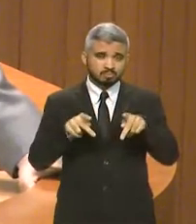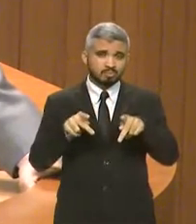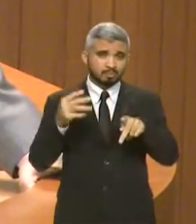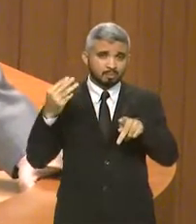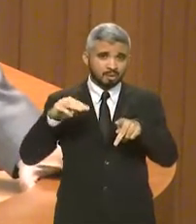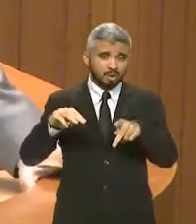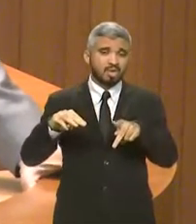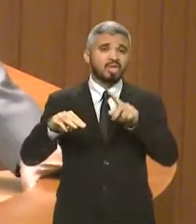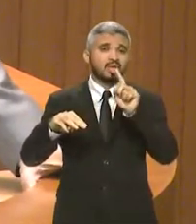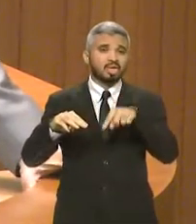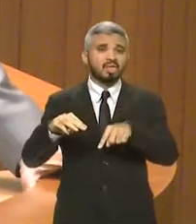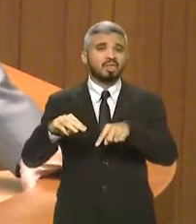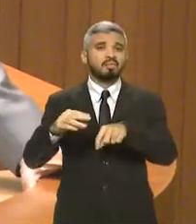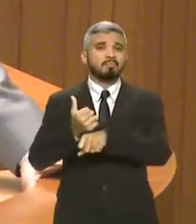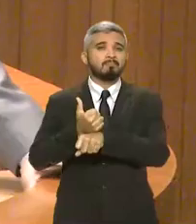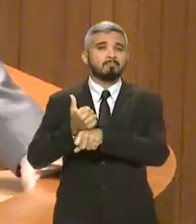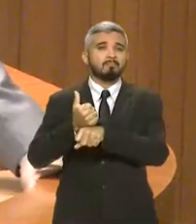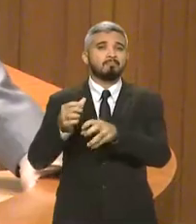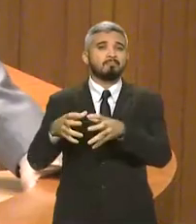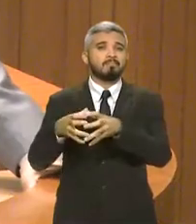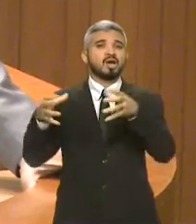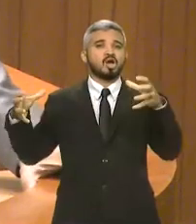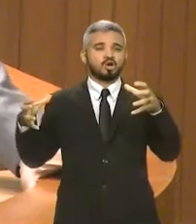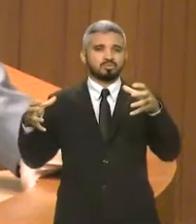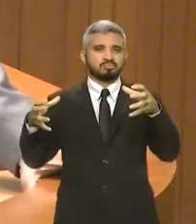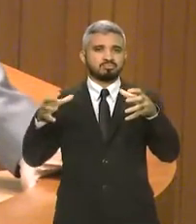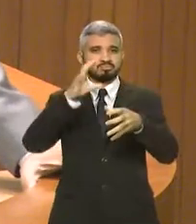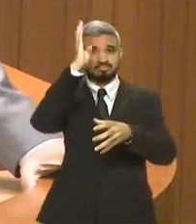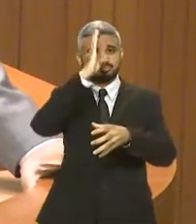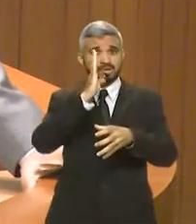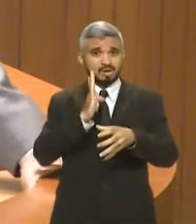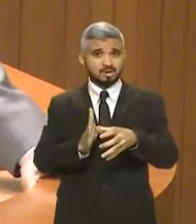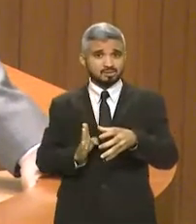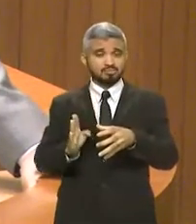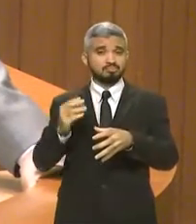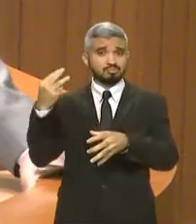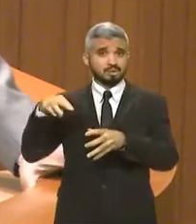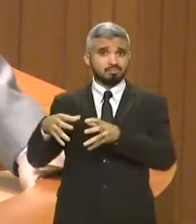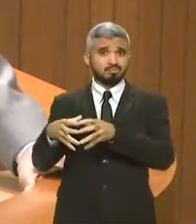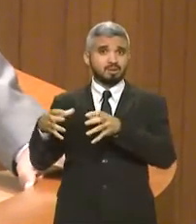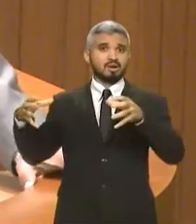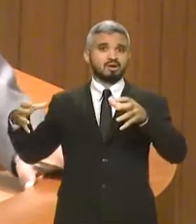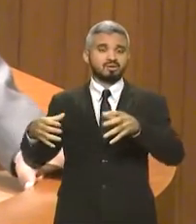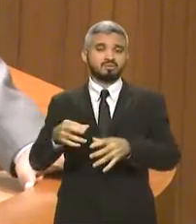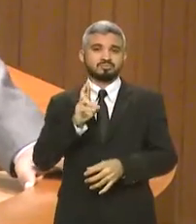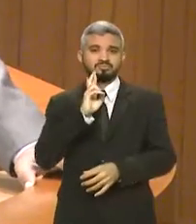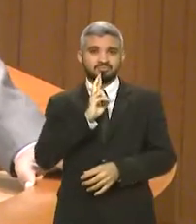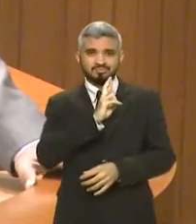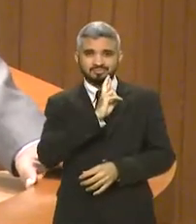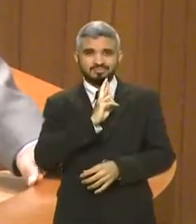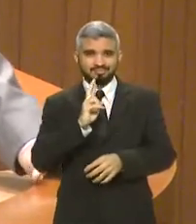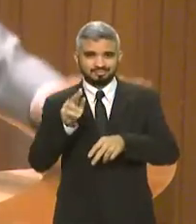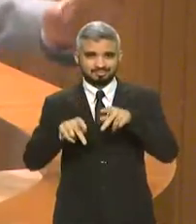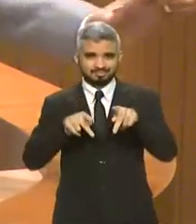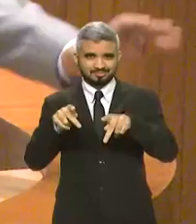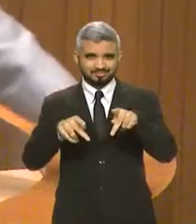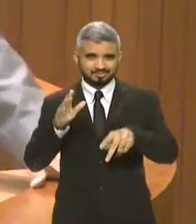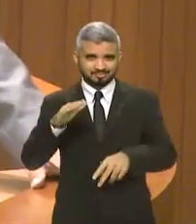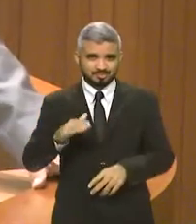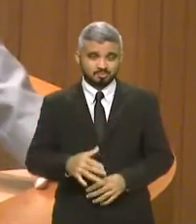O governo do estado priorizou essa ação, entendendo que ajudará bastante a população.